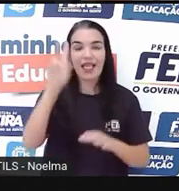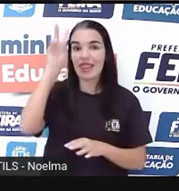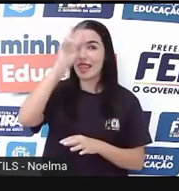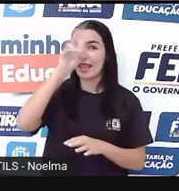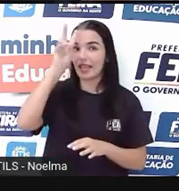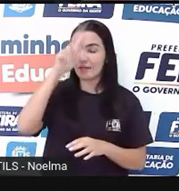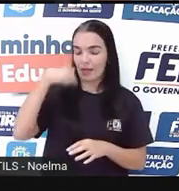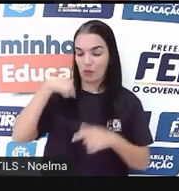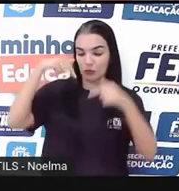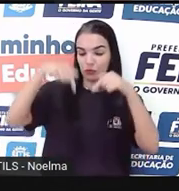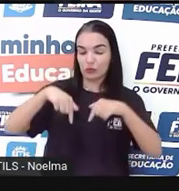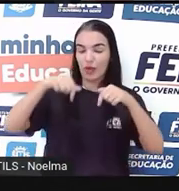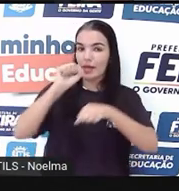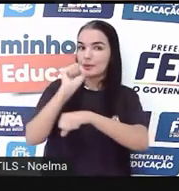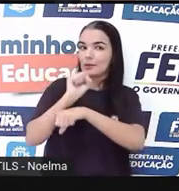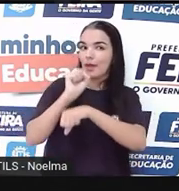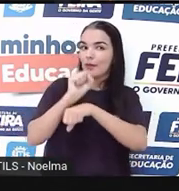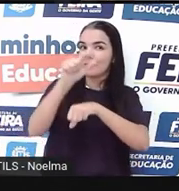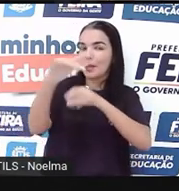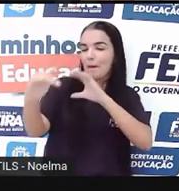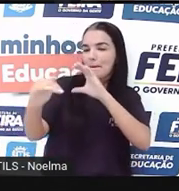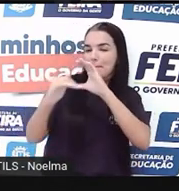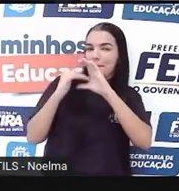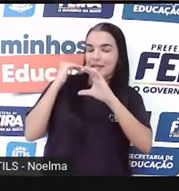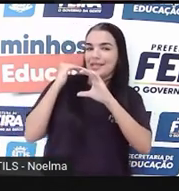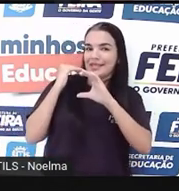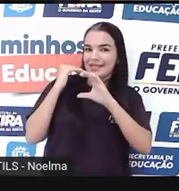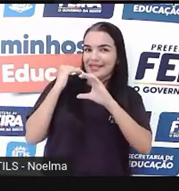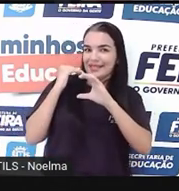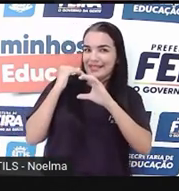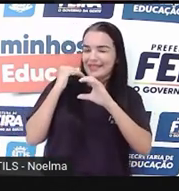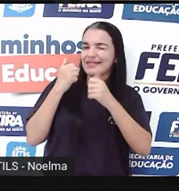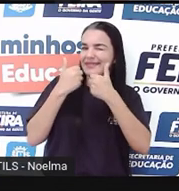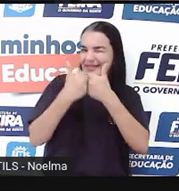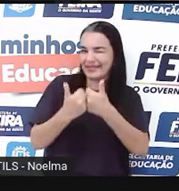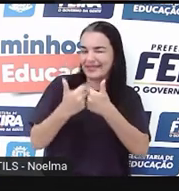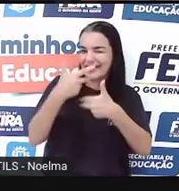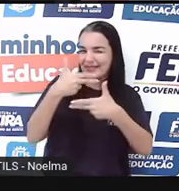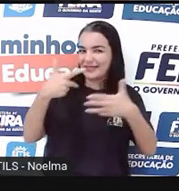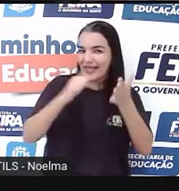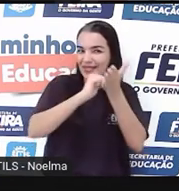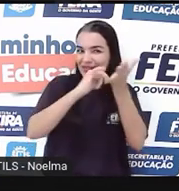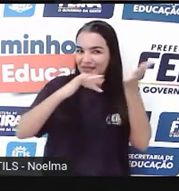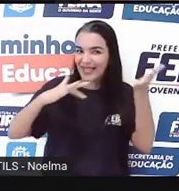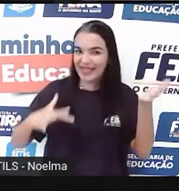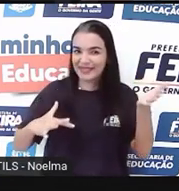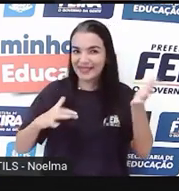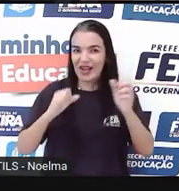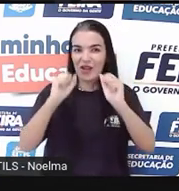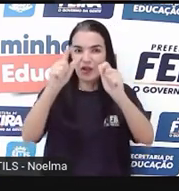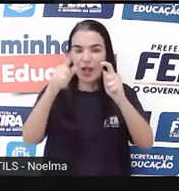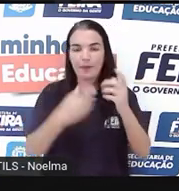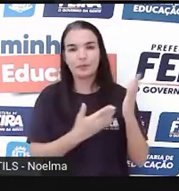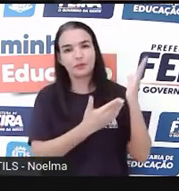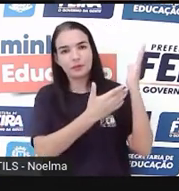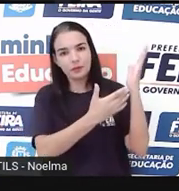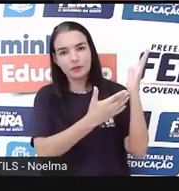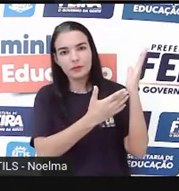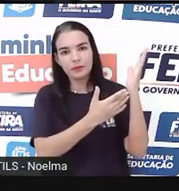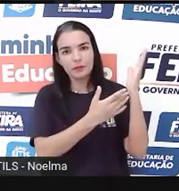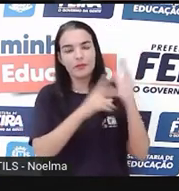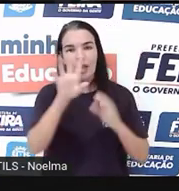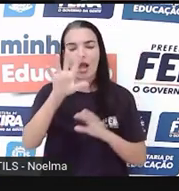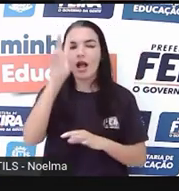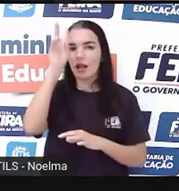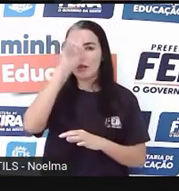Lembrem-se que eu estou aqui esperando que vocês me enviem as produções de vocês. Então, segue aí as dicas.